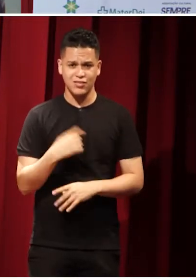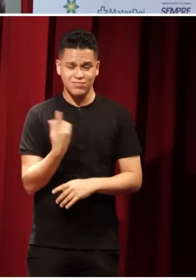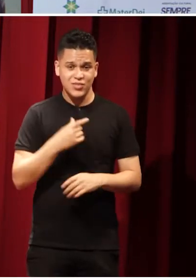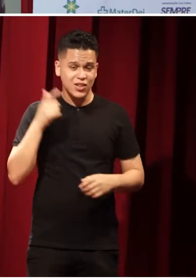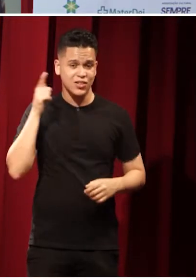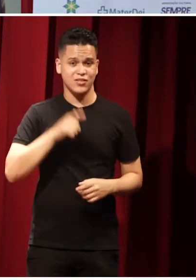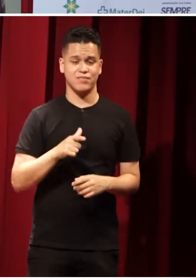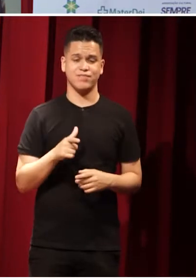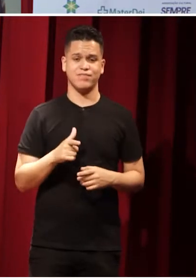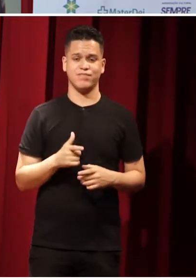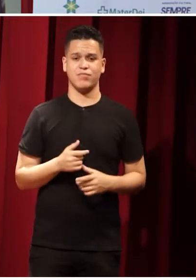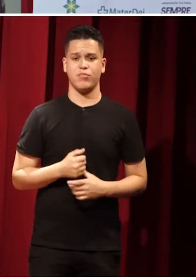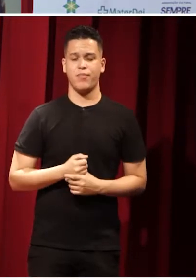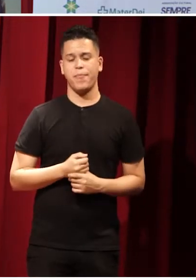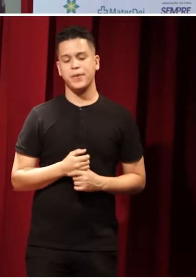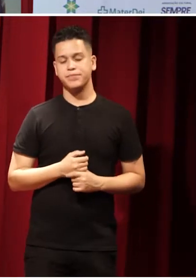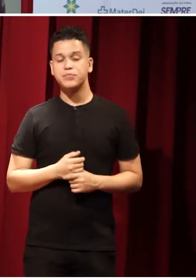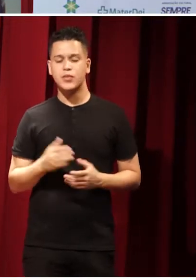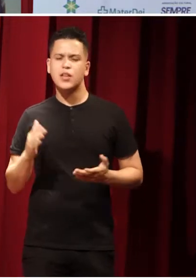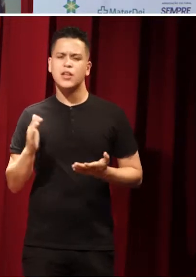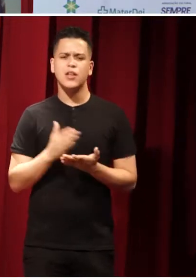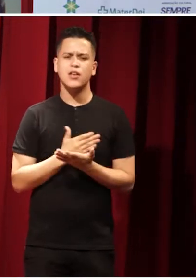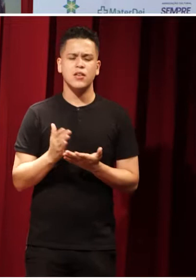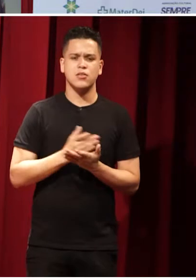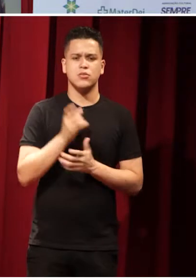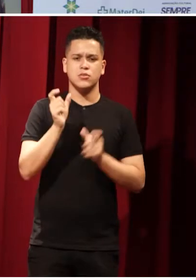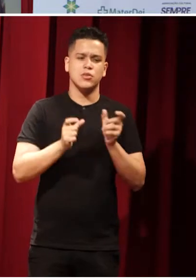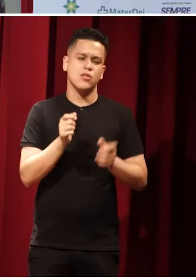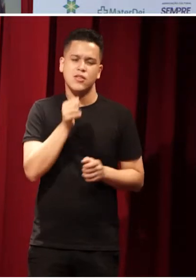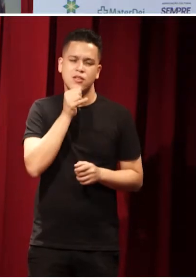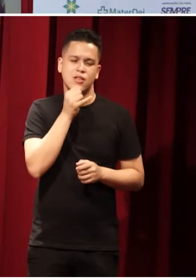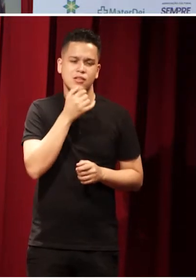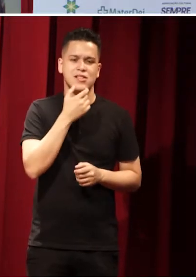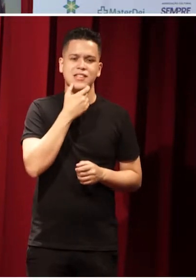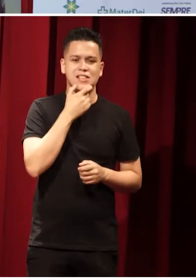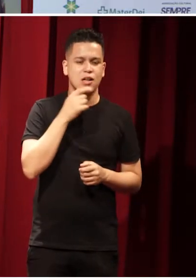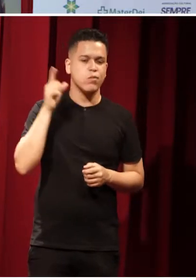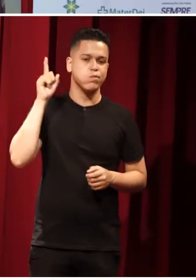como os ingleses americanos gostam de dizer,